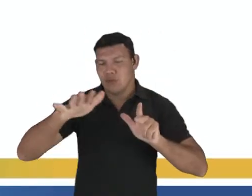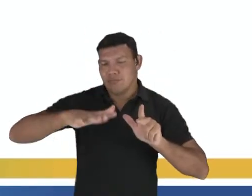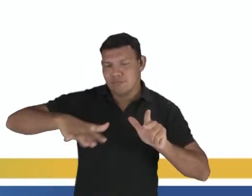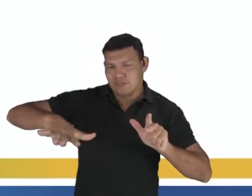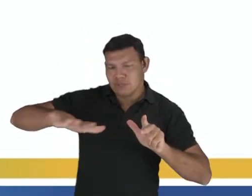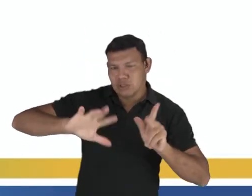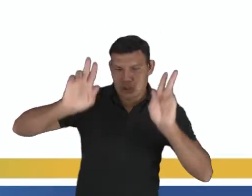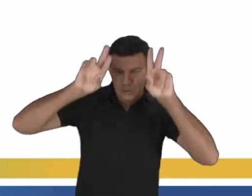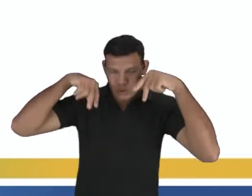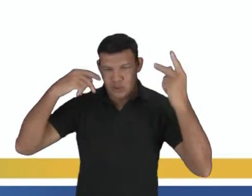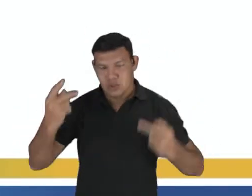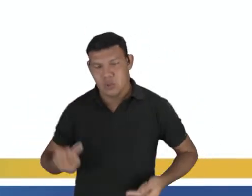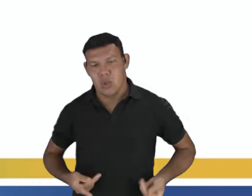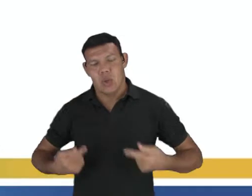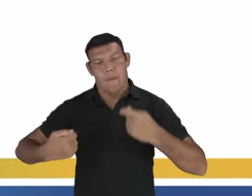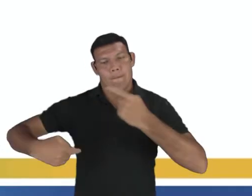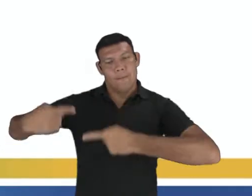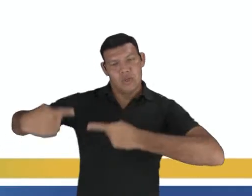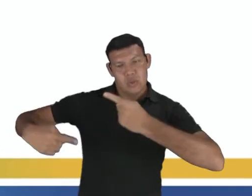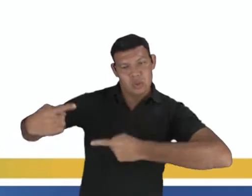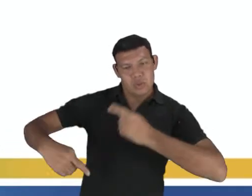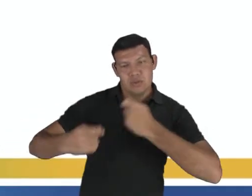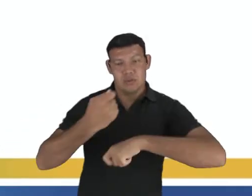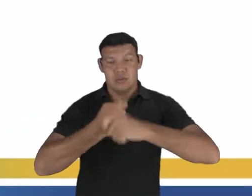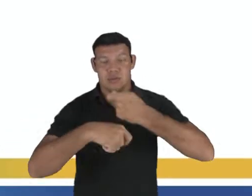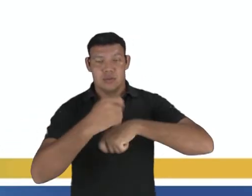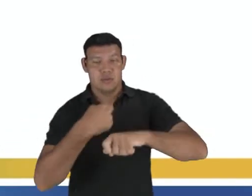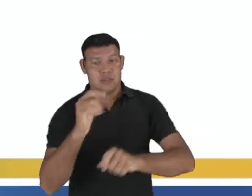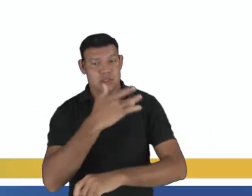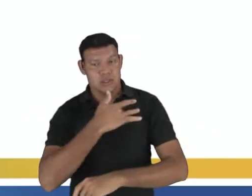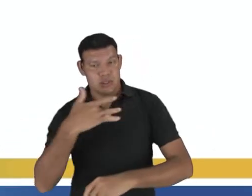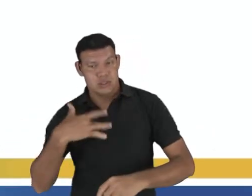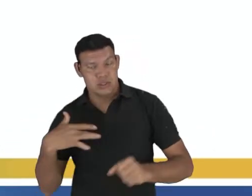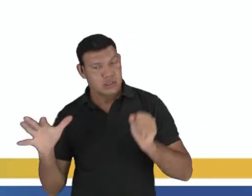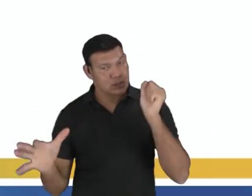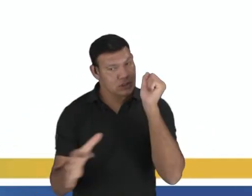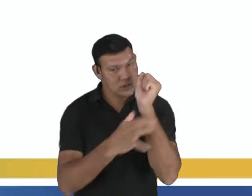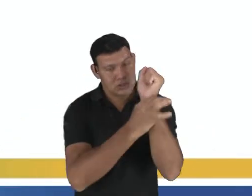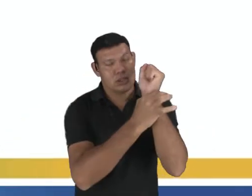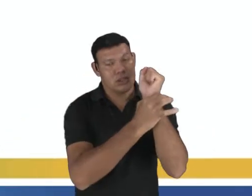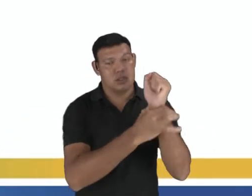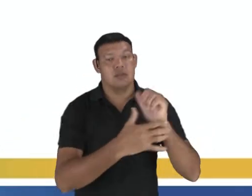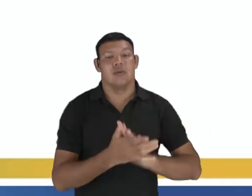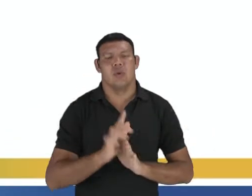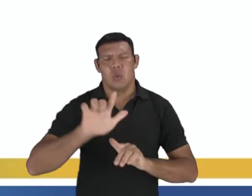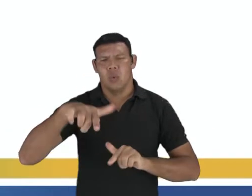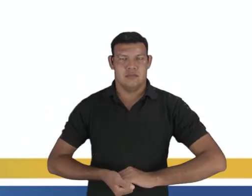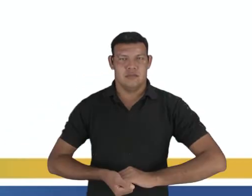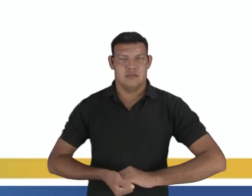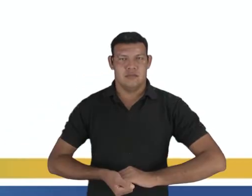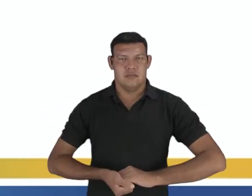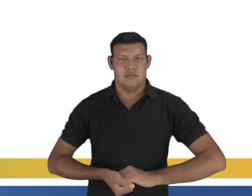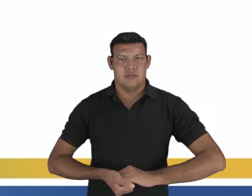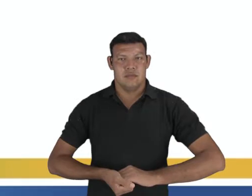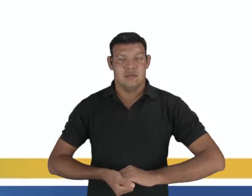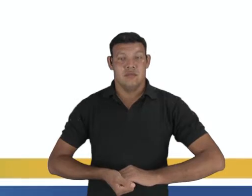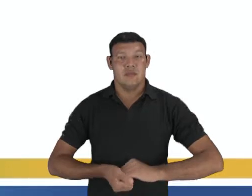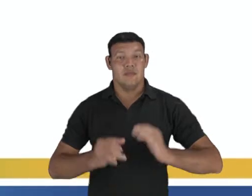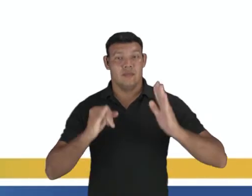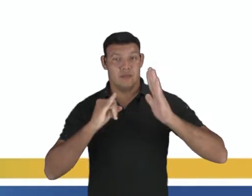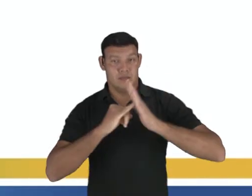atividade humana, política, economia, saúde e segurança, e entre os outros, tá?